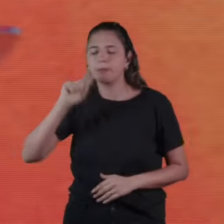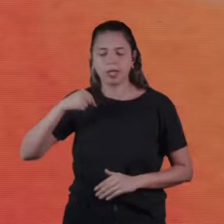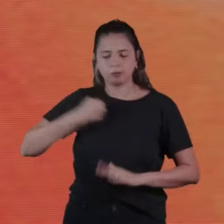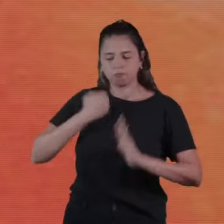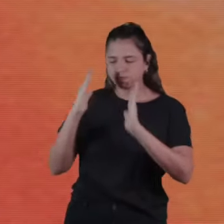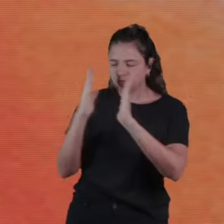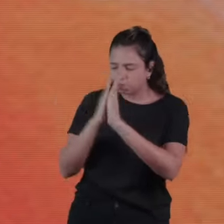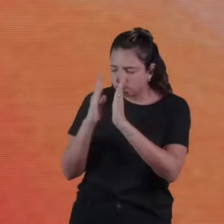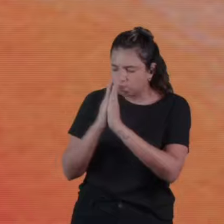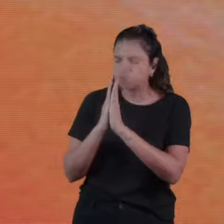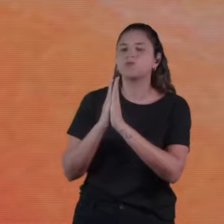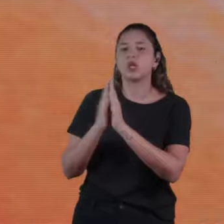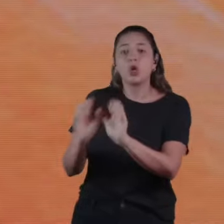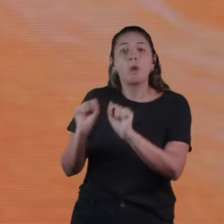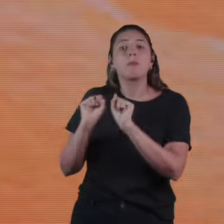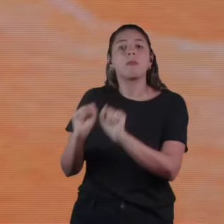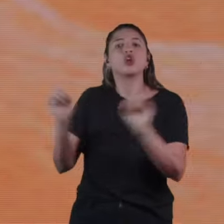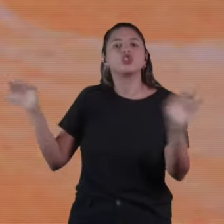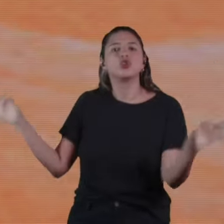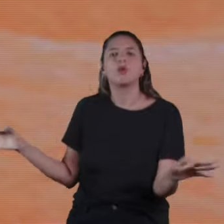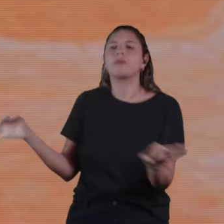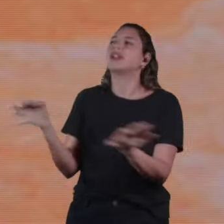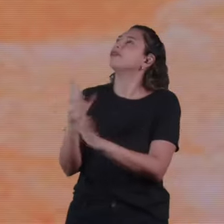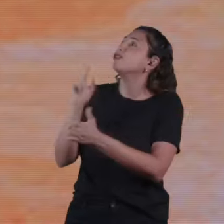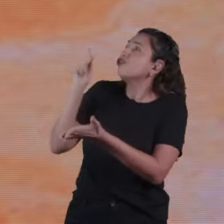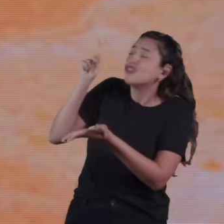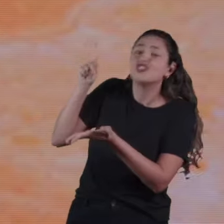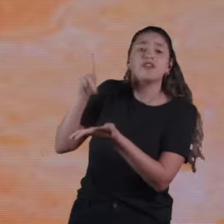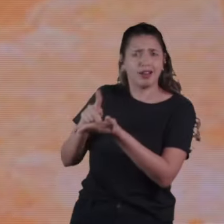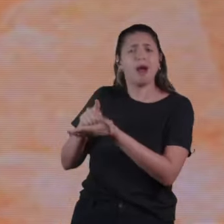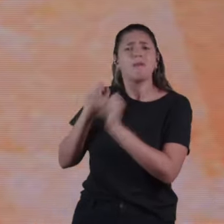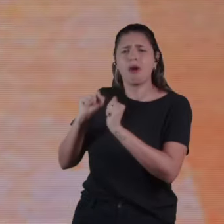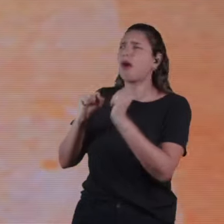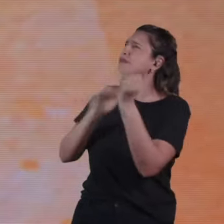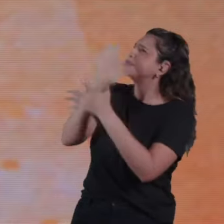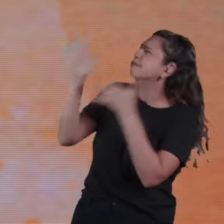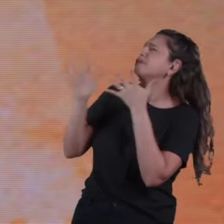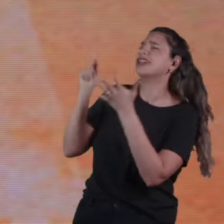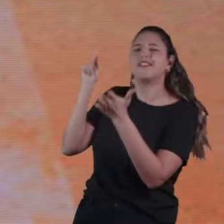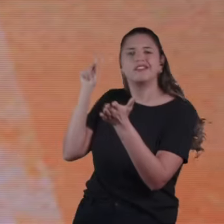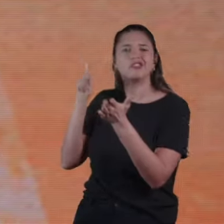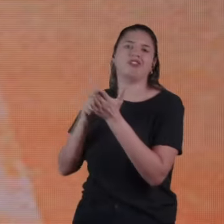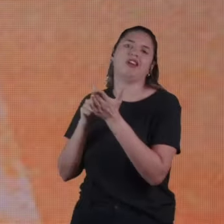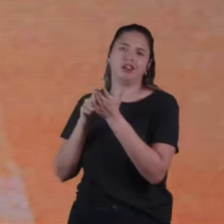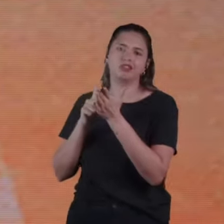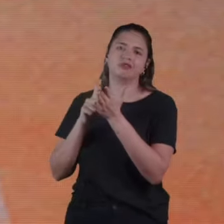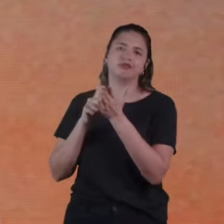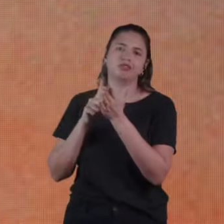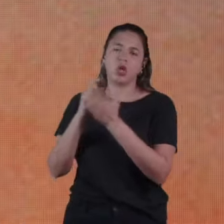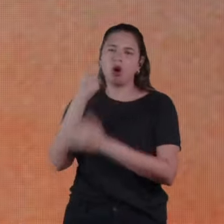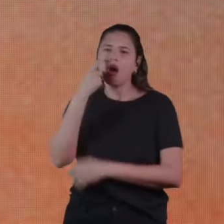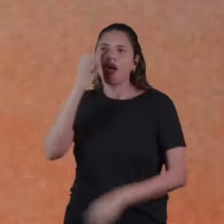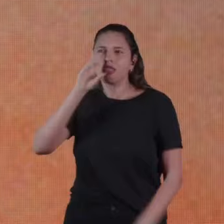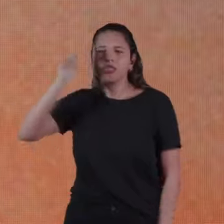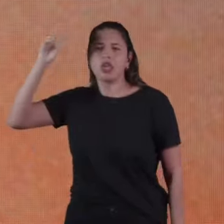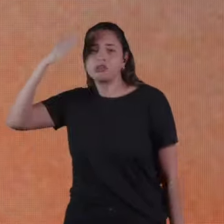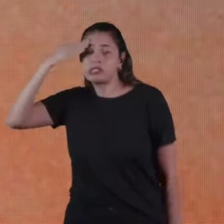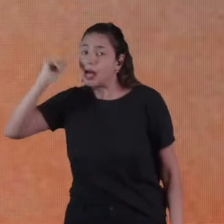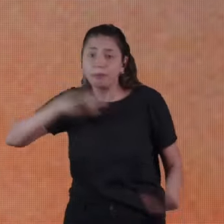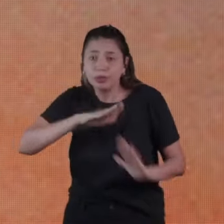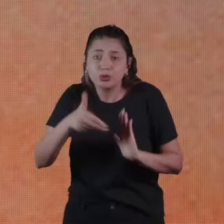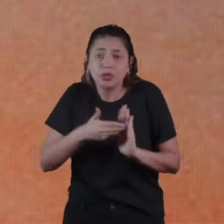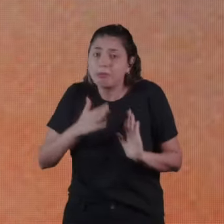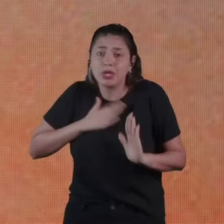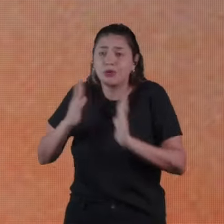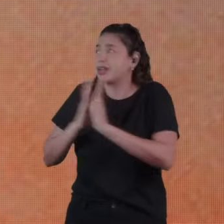oração pode ser completamente sincera. Primeira bênção de sabermos que estamos diante de um Deus onisciente é que a minha oração